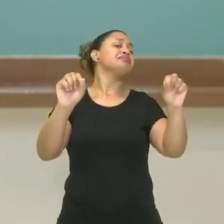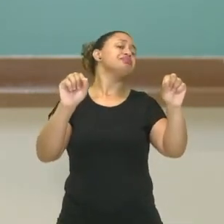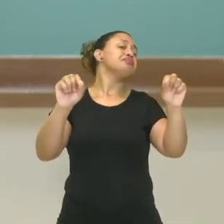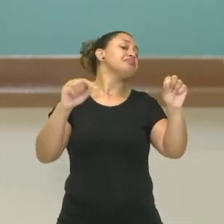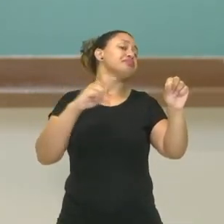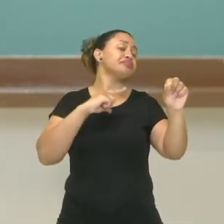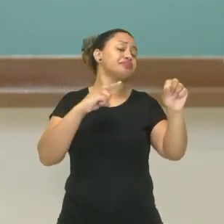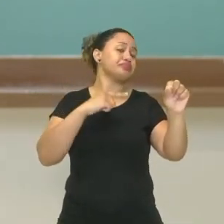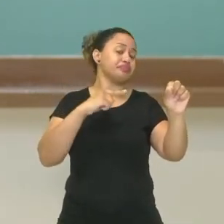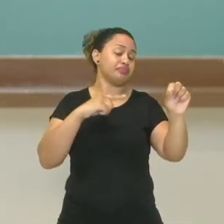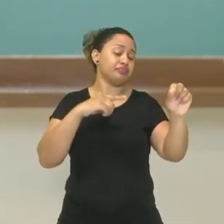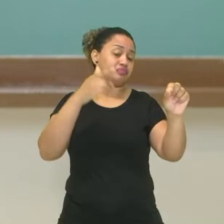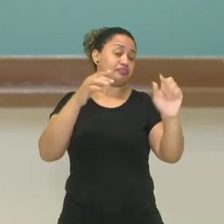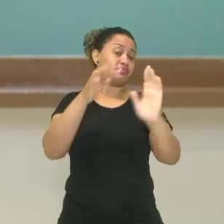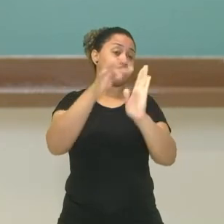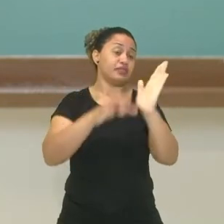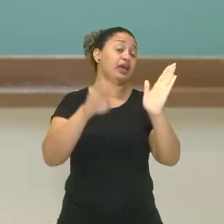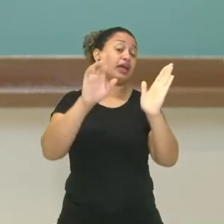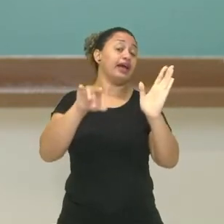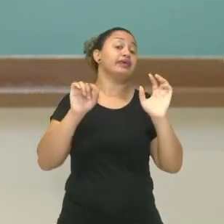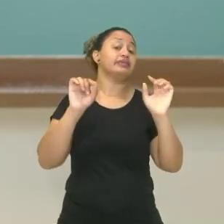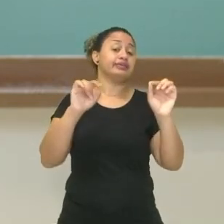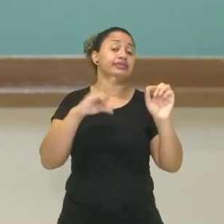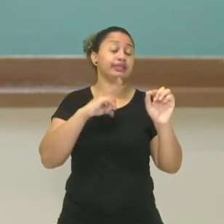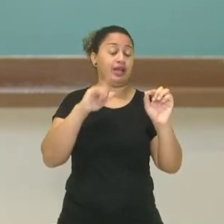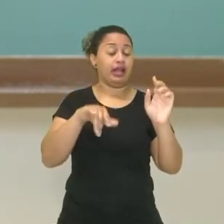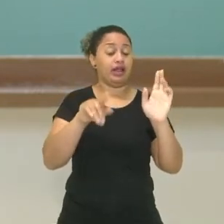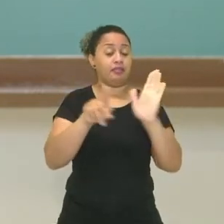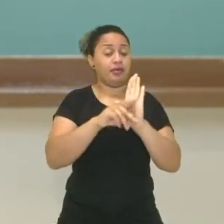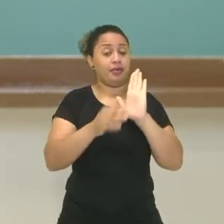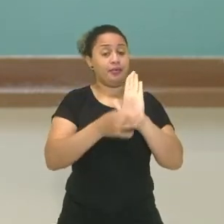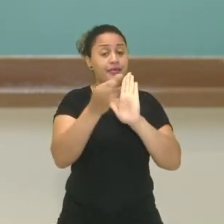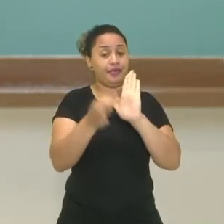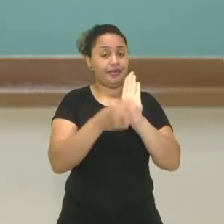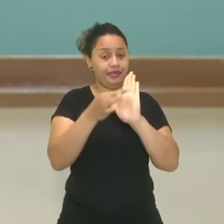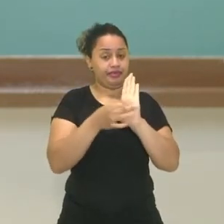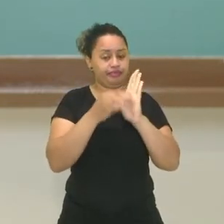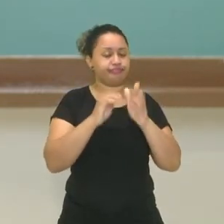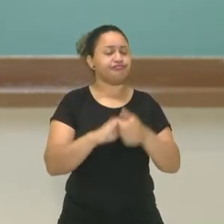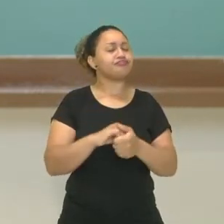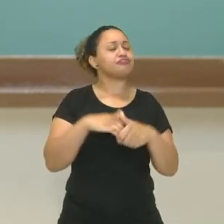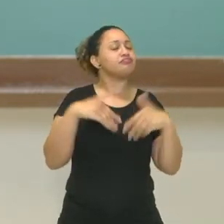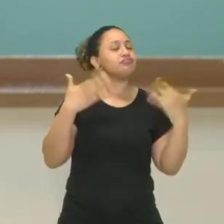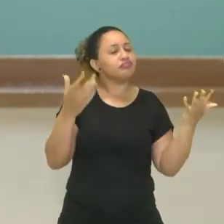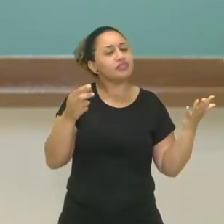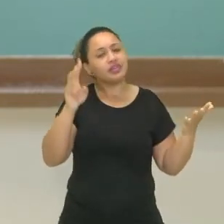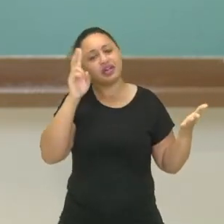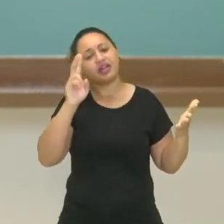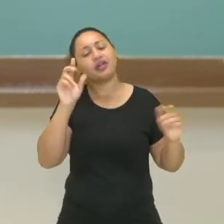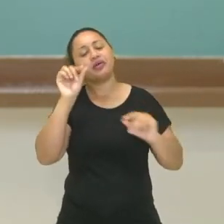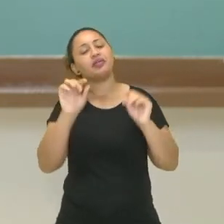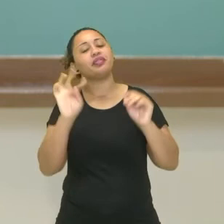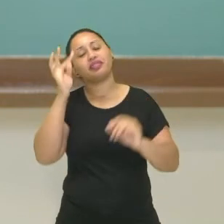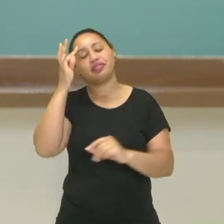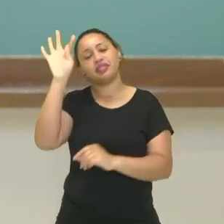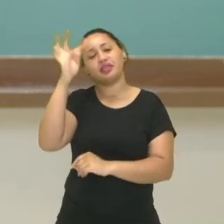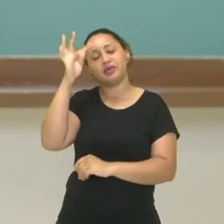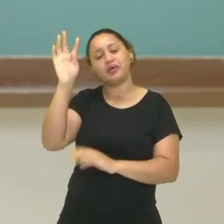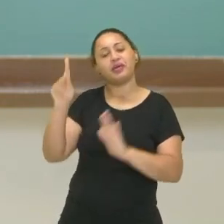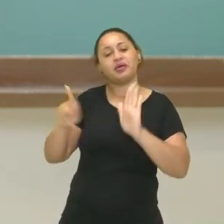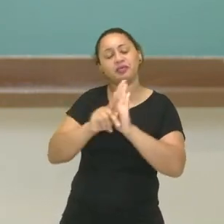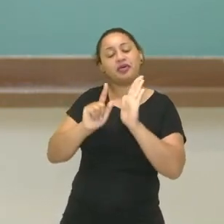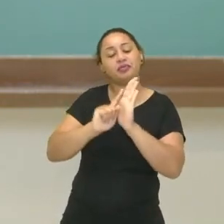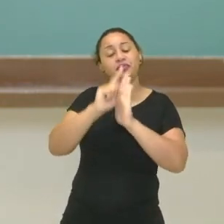o editorial é um texto argumentativo. Retomando um pouco da teoria, do